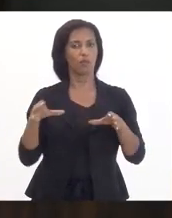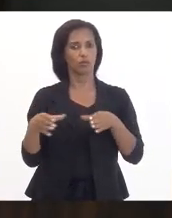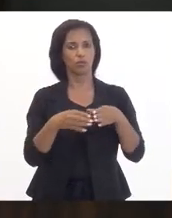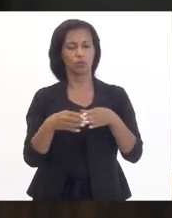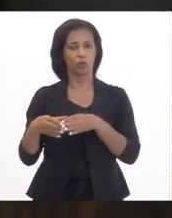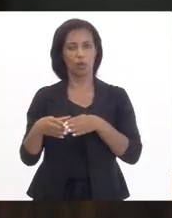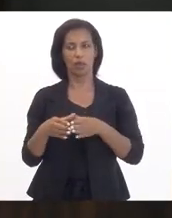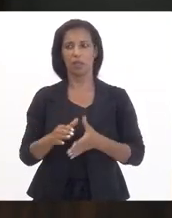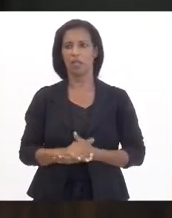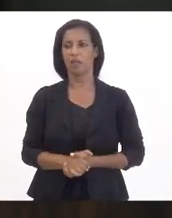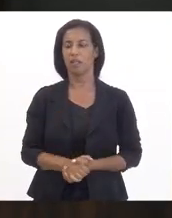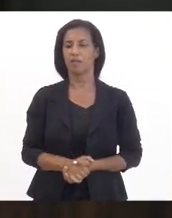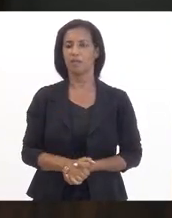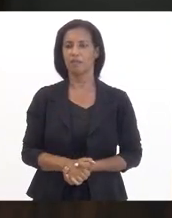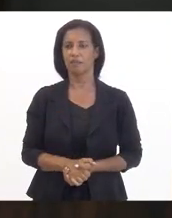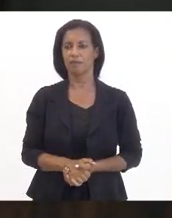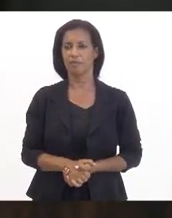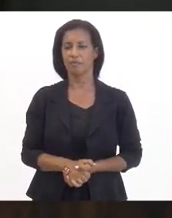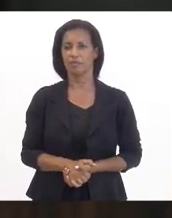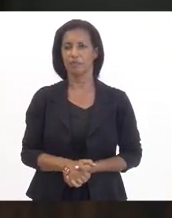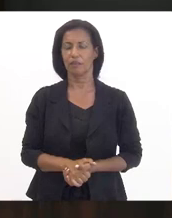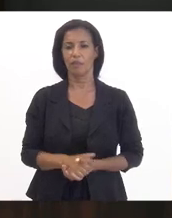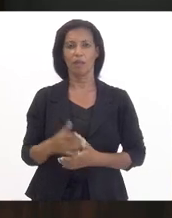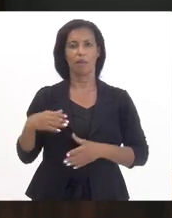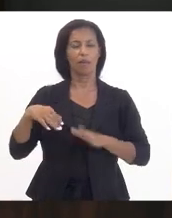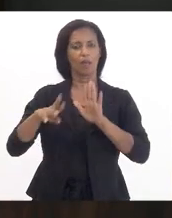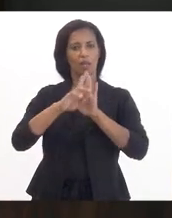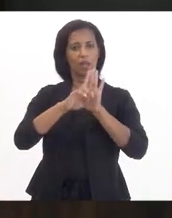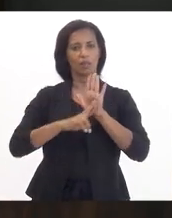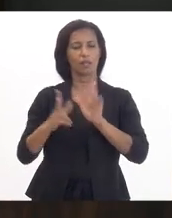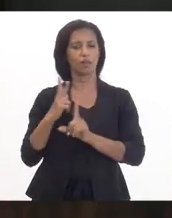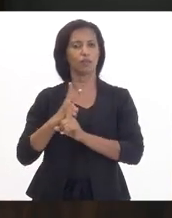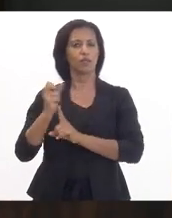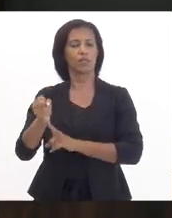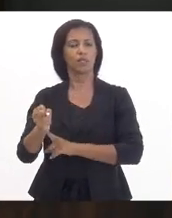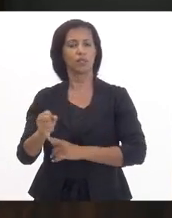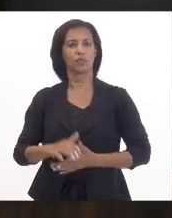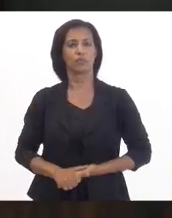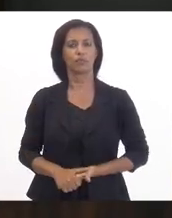comissões. Em tramitação ordinária, em segunda discussão, redação do vencido.